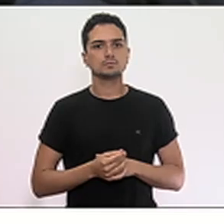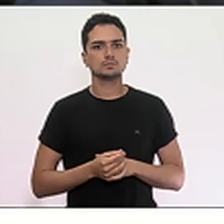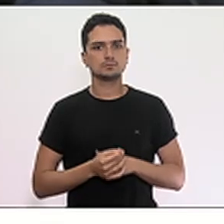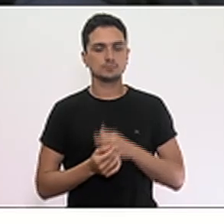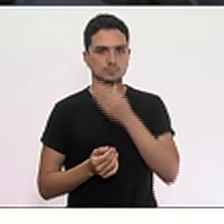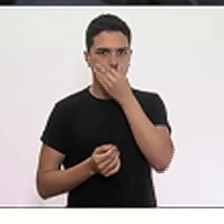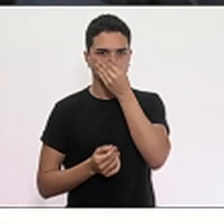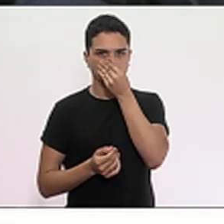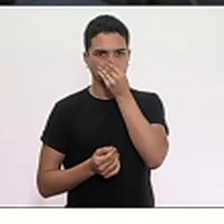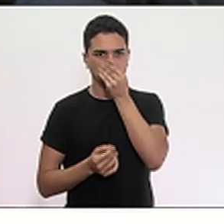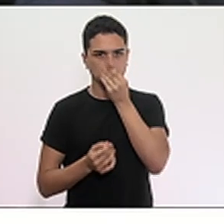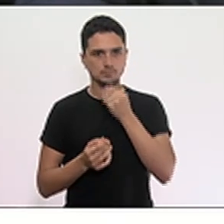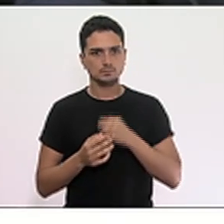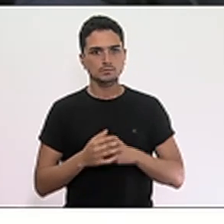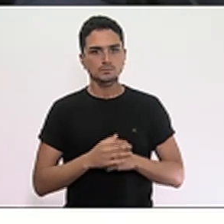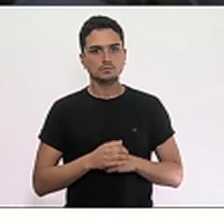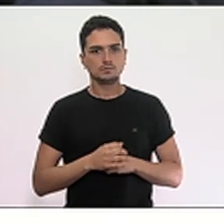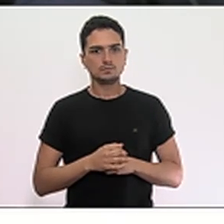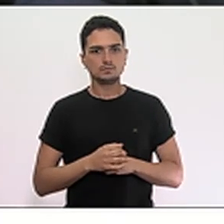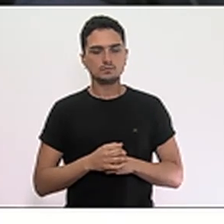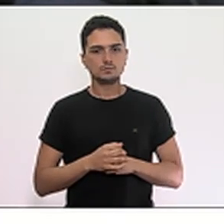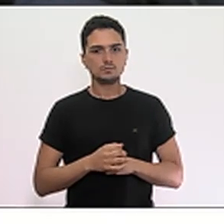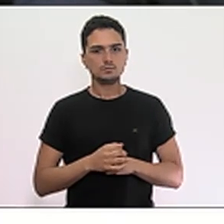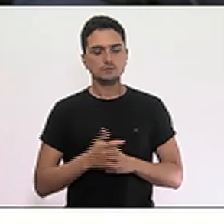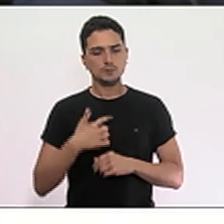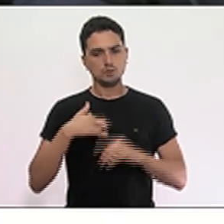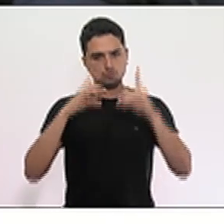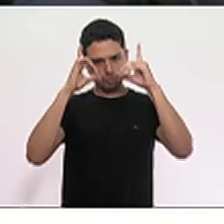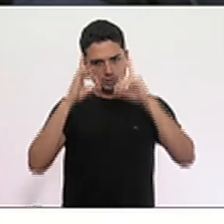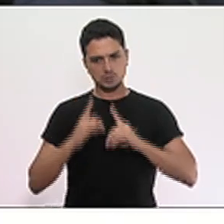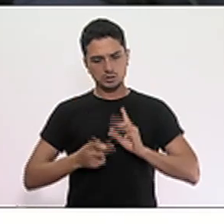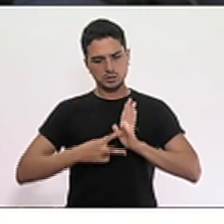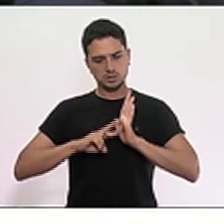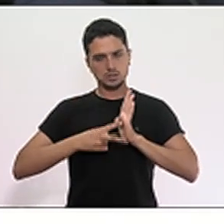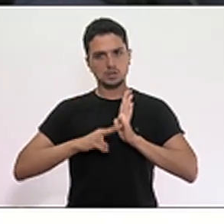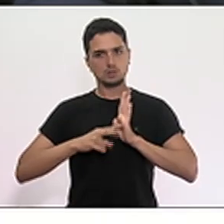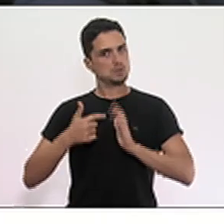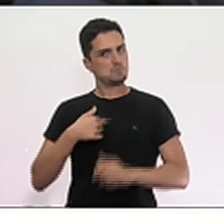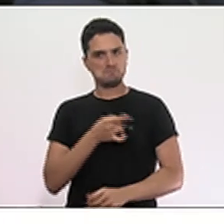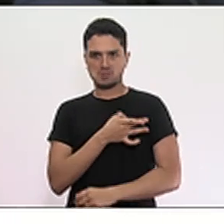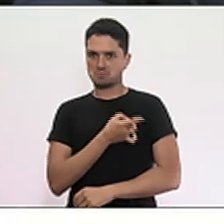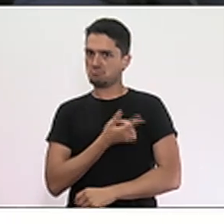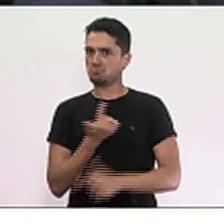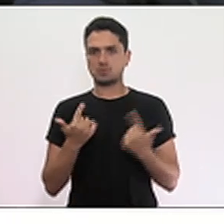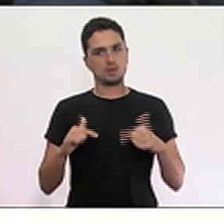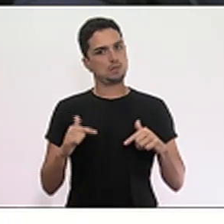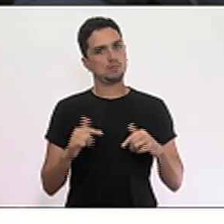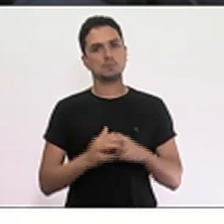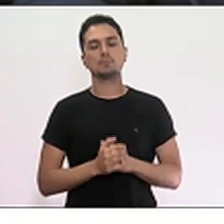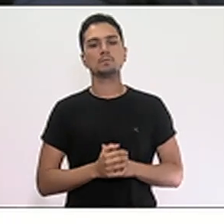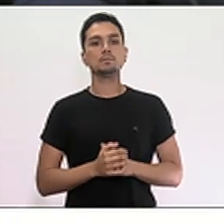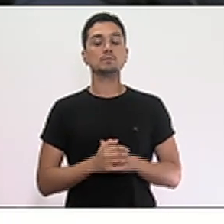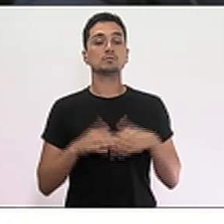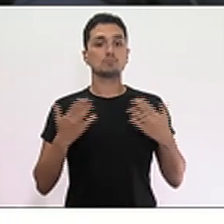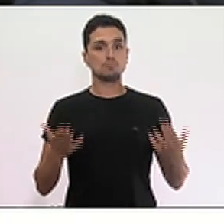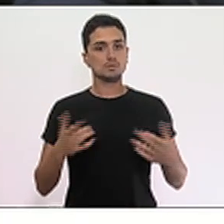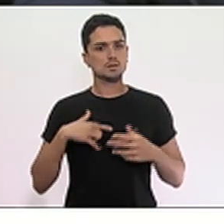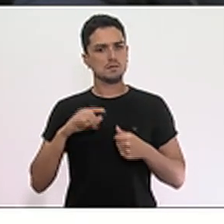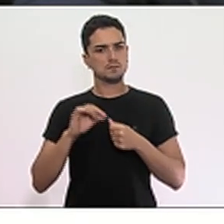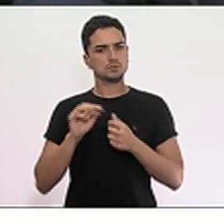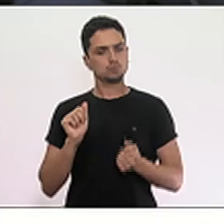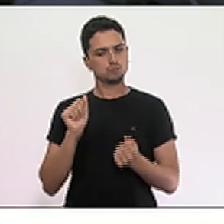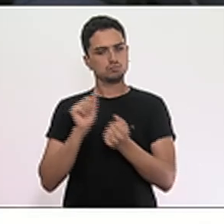dirigente sindical e não vou arregar. Então, companheirada, para fazer isso com o